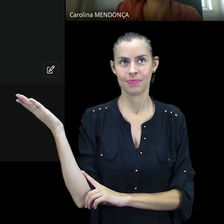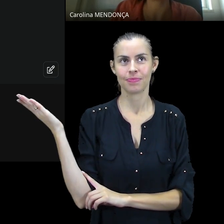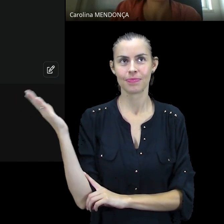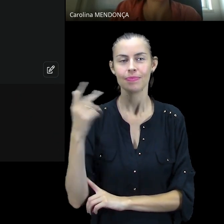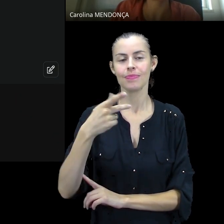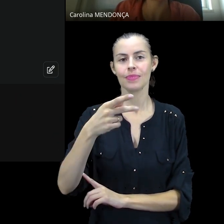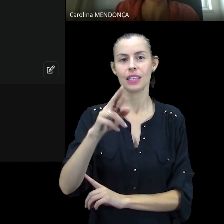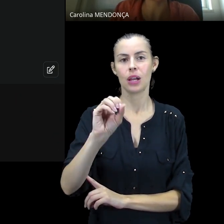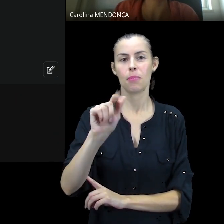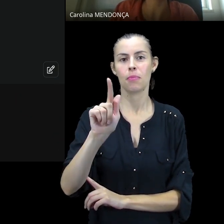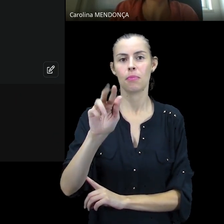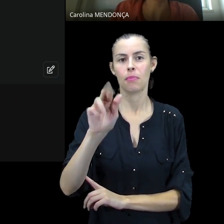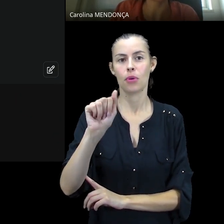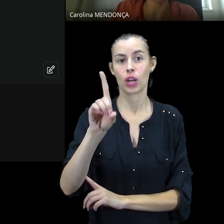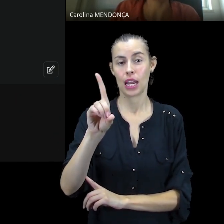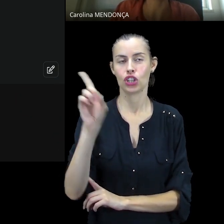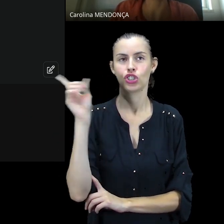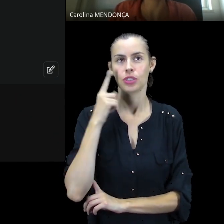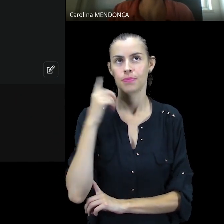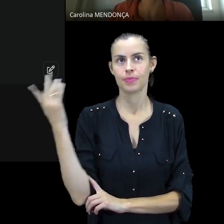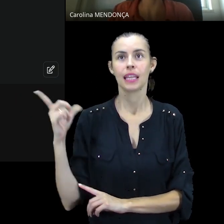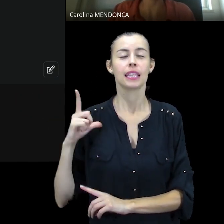lá, e a gente pode conversar mais. É isso, obrigada.